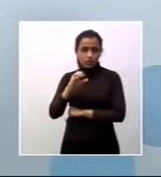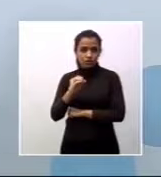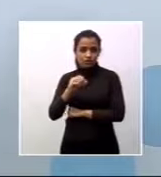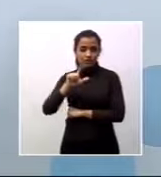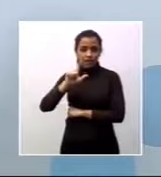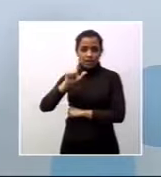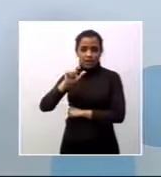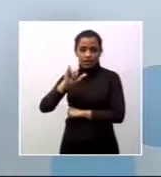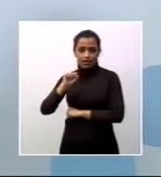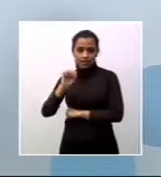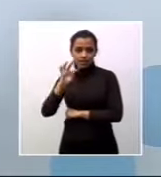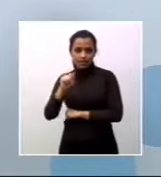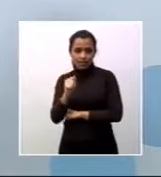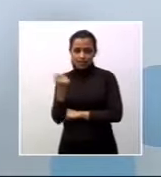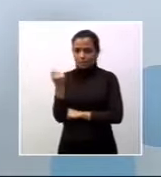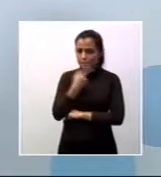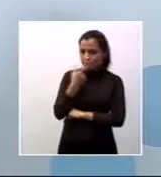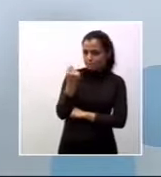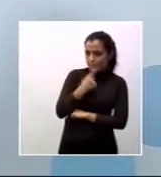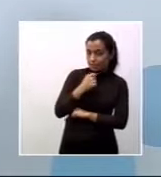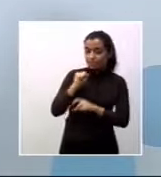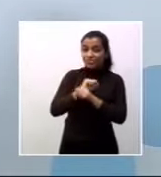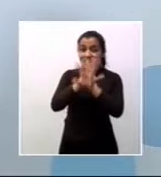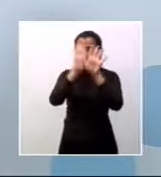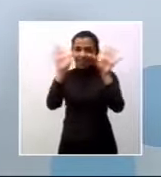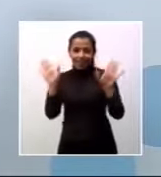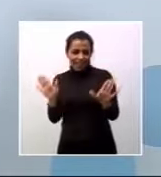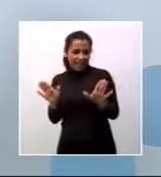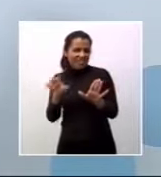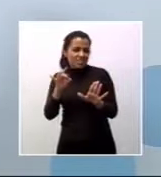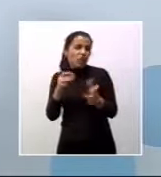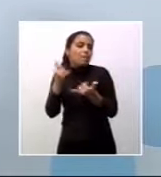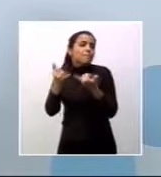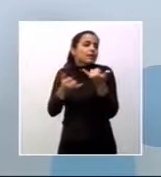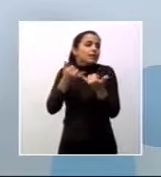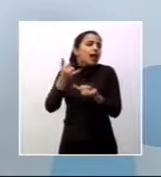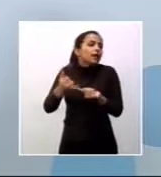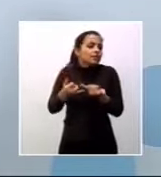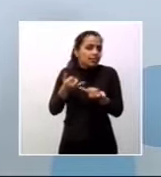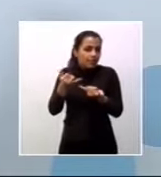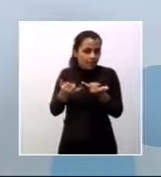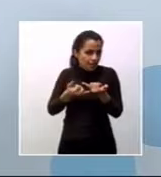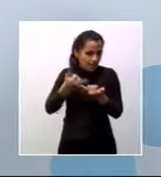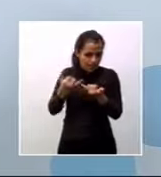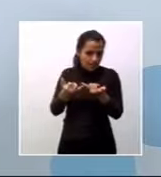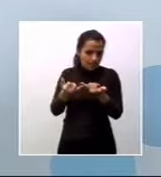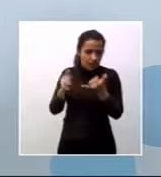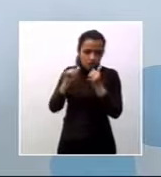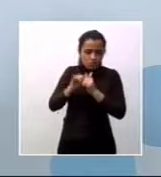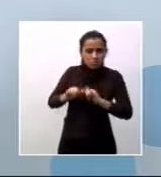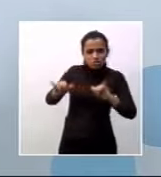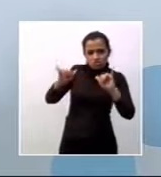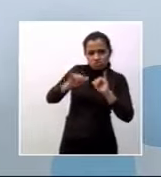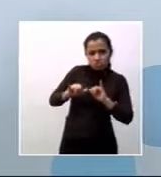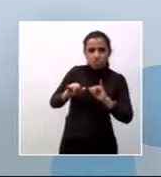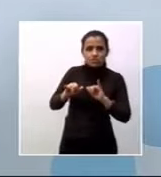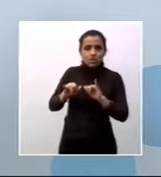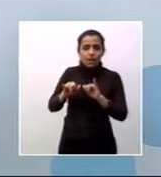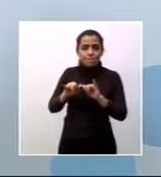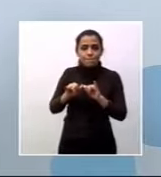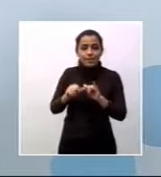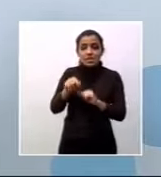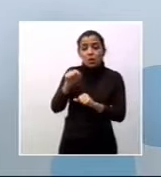claro que é uma sátira que é uma vamos assim uma brincadeira deles em relação a uma notícia ou algum fato